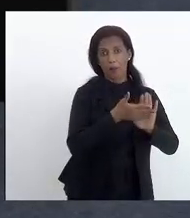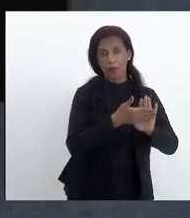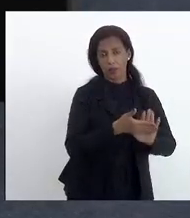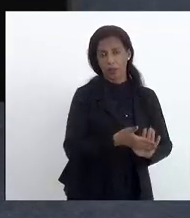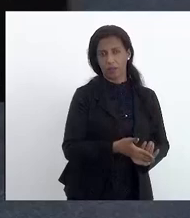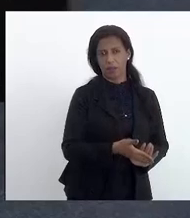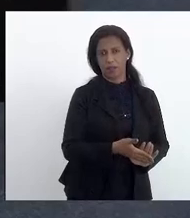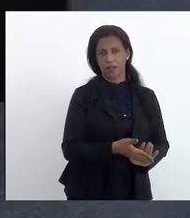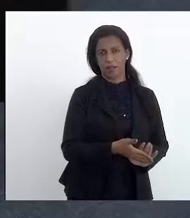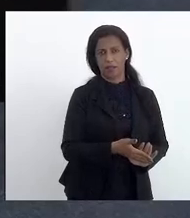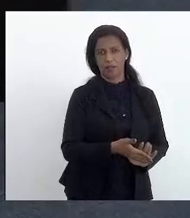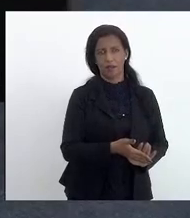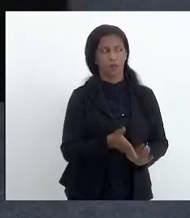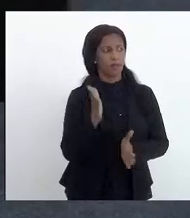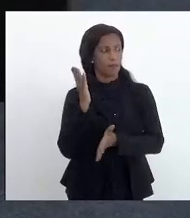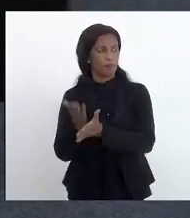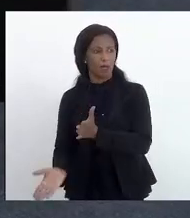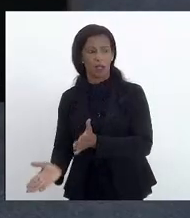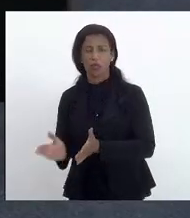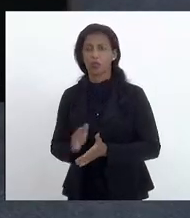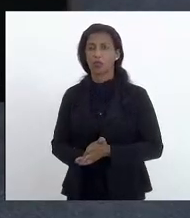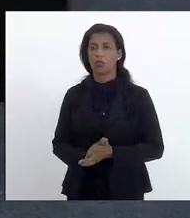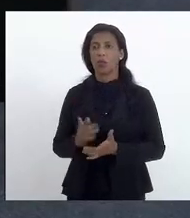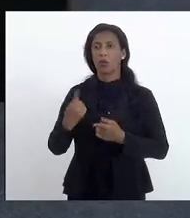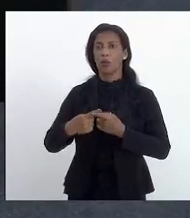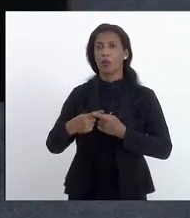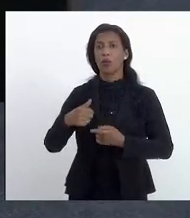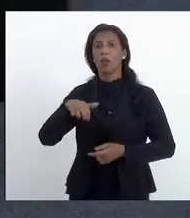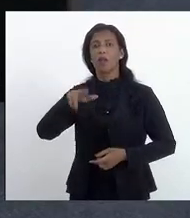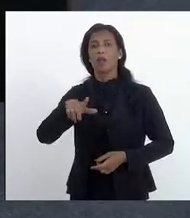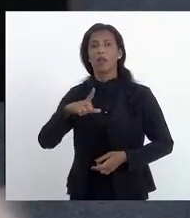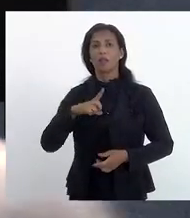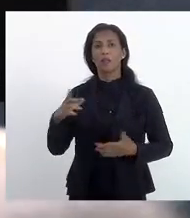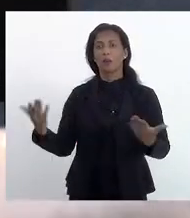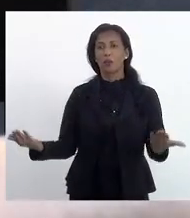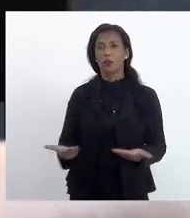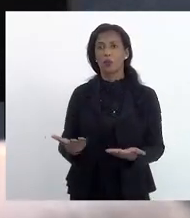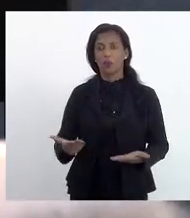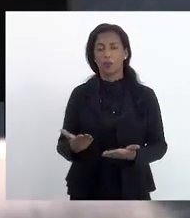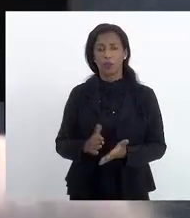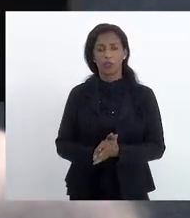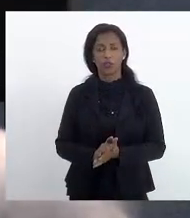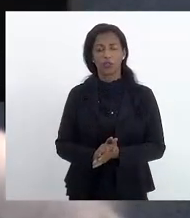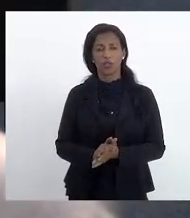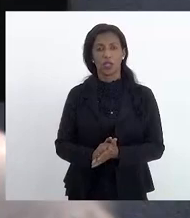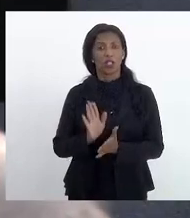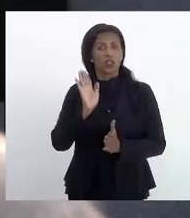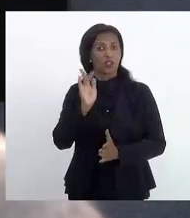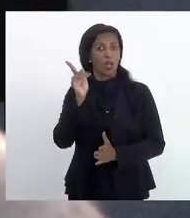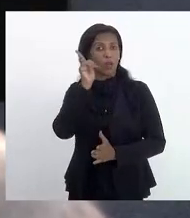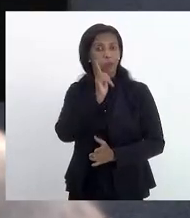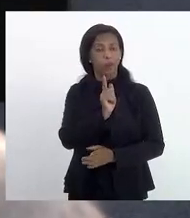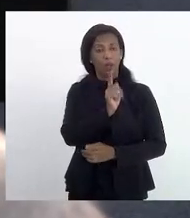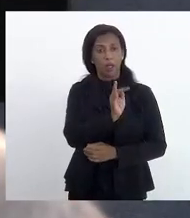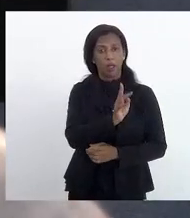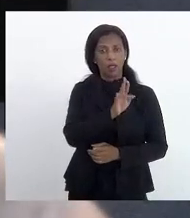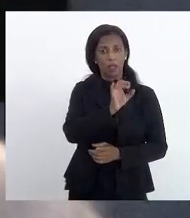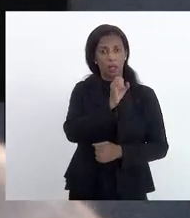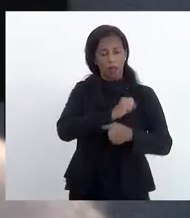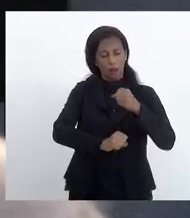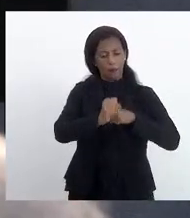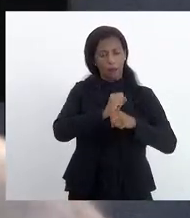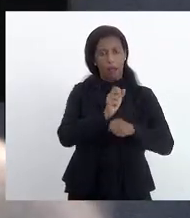tiver proporcionalidade, ele perde. Porque quem tem hoje, né, quem tirou o triênio em agosto do